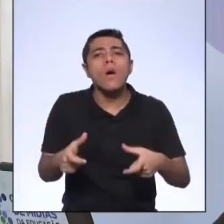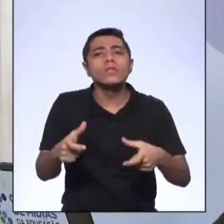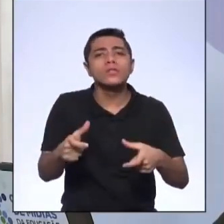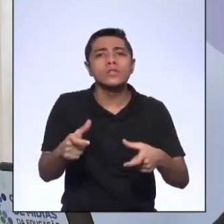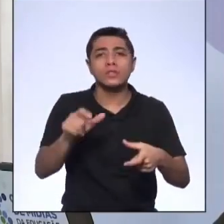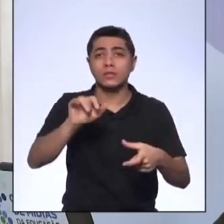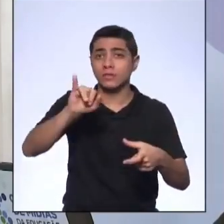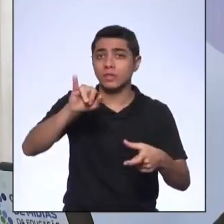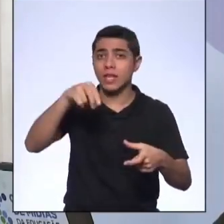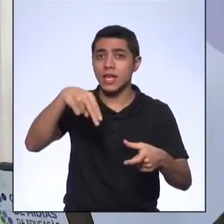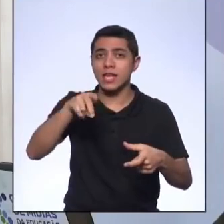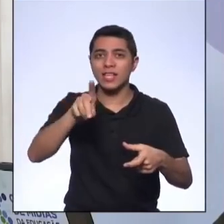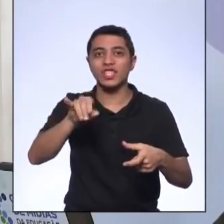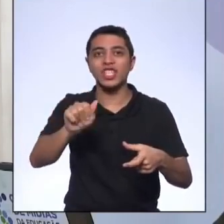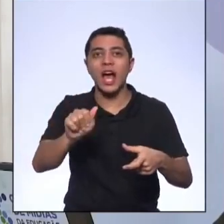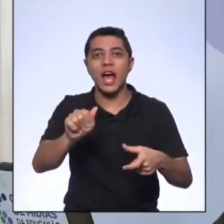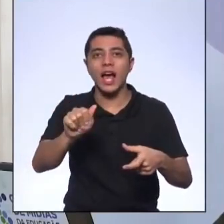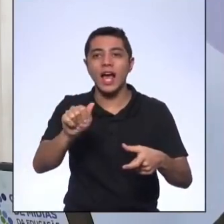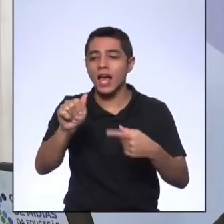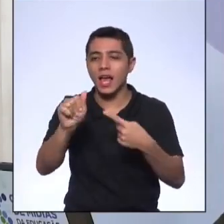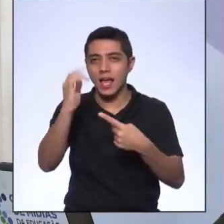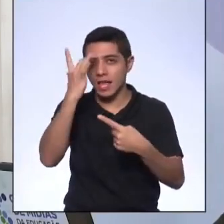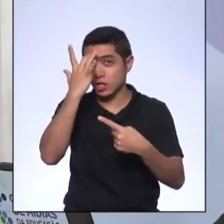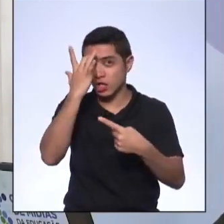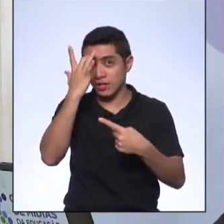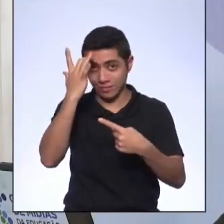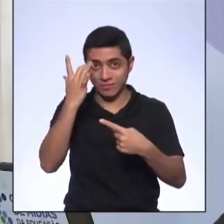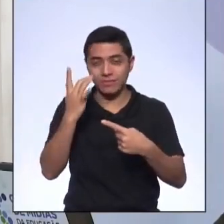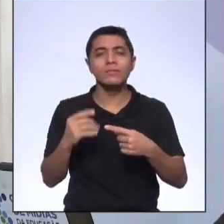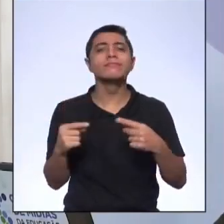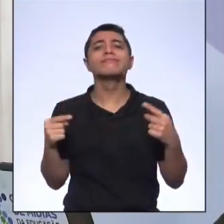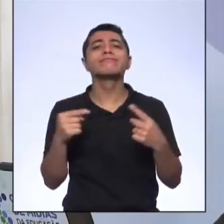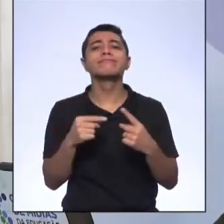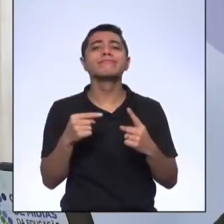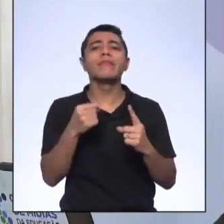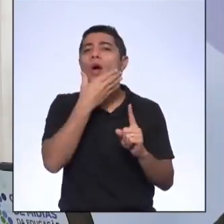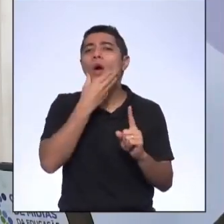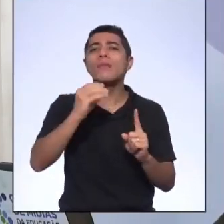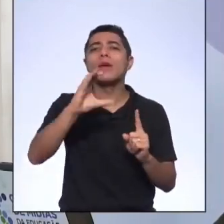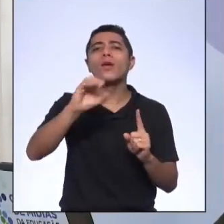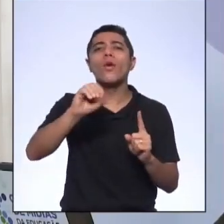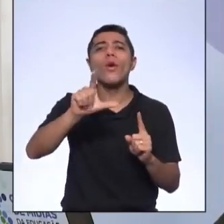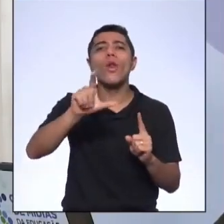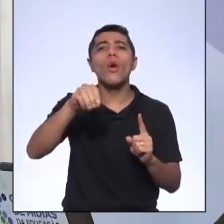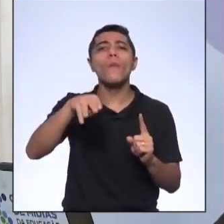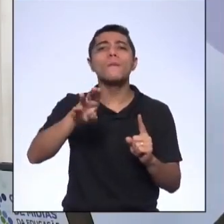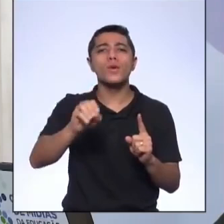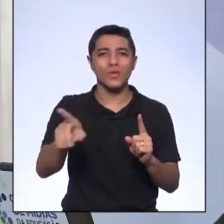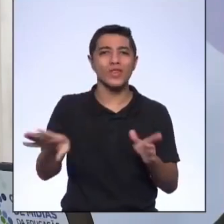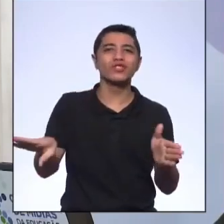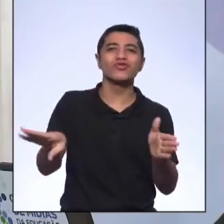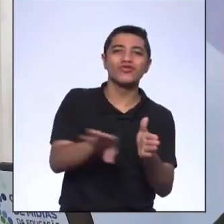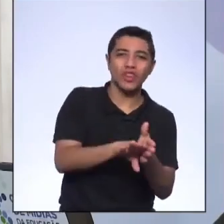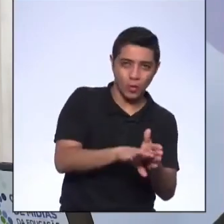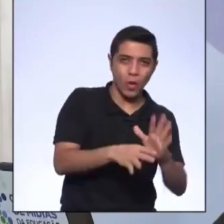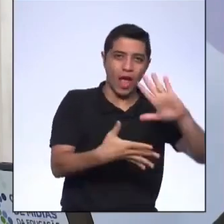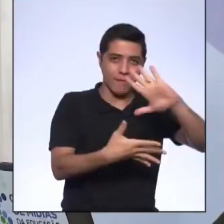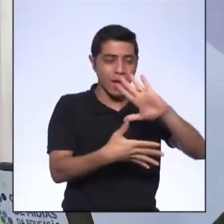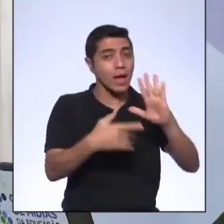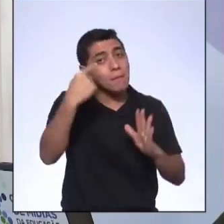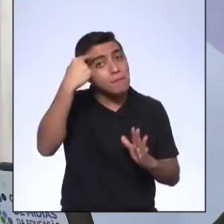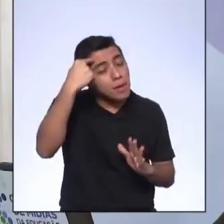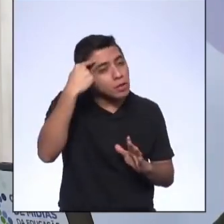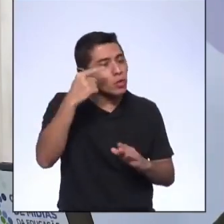América, olhando os nativos, ele falou assim, olha aí, ó, quem mora na Índia é índio, olha os índios aí, né? Então